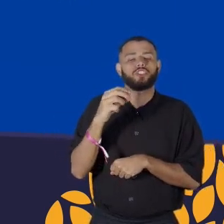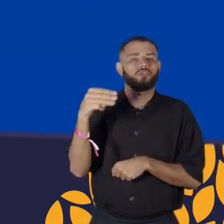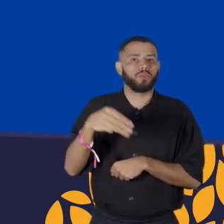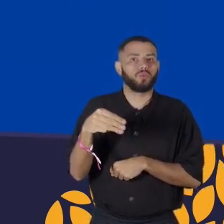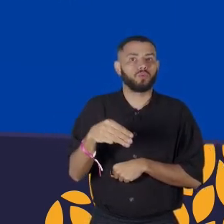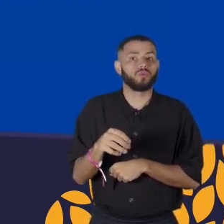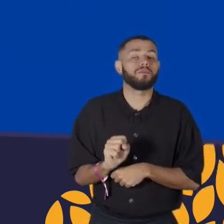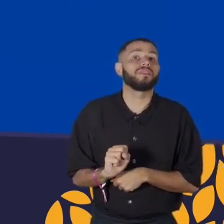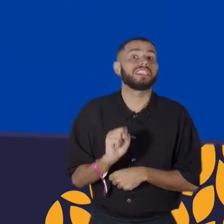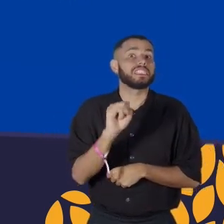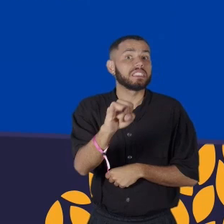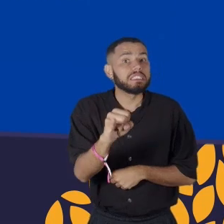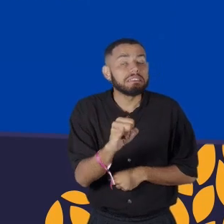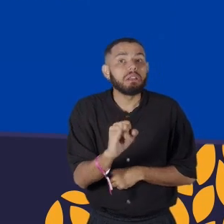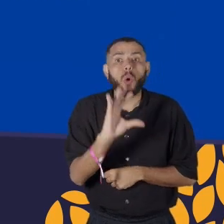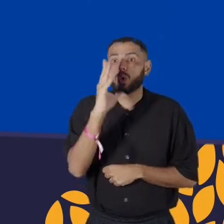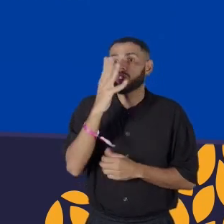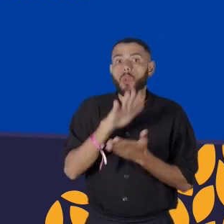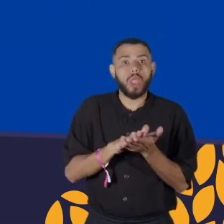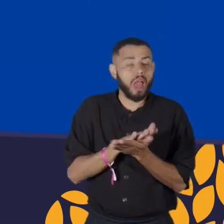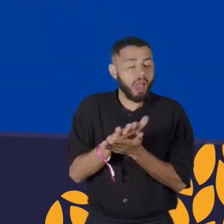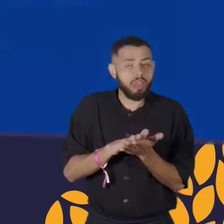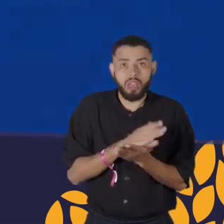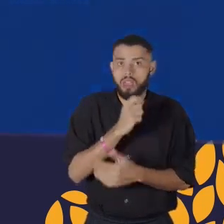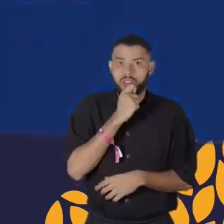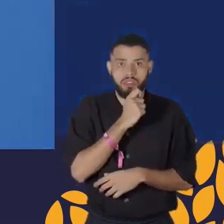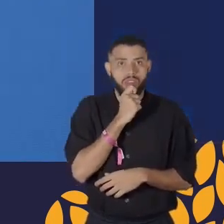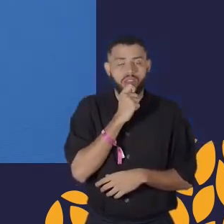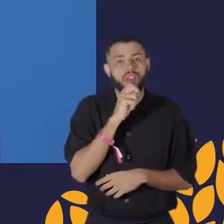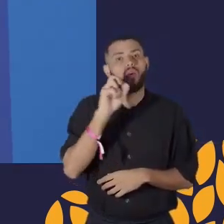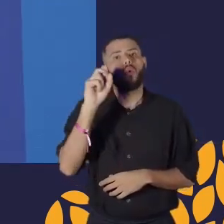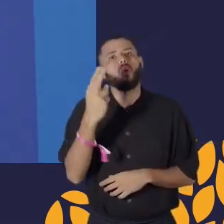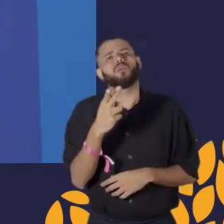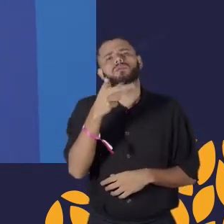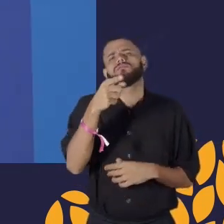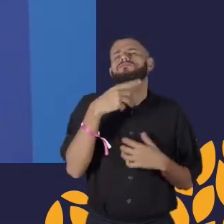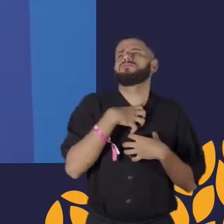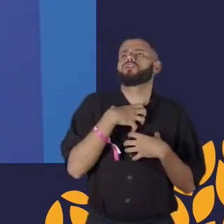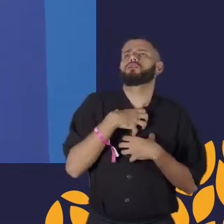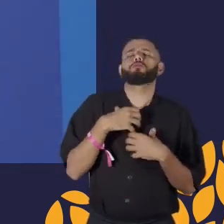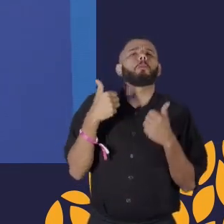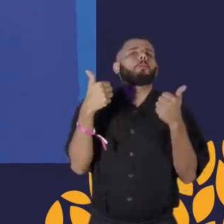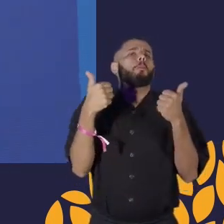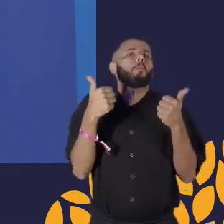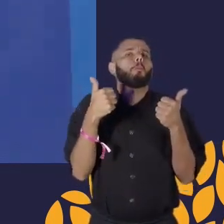aconteceu nada, ou se você sentiu um efeito bacana